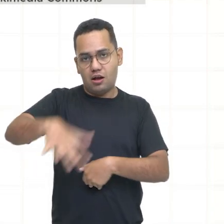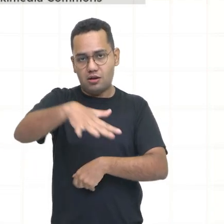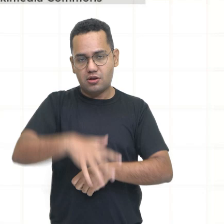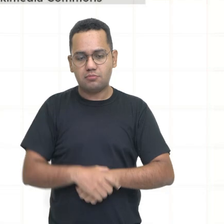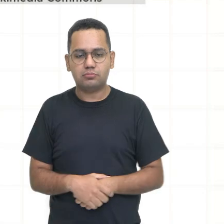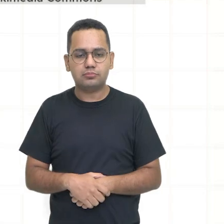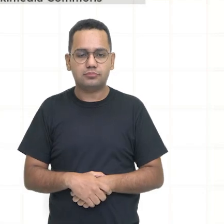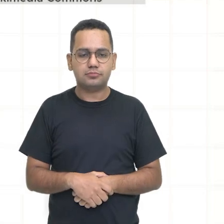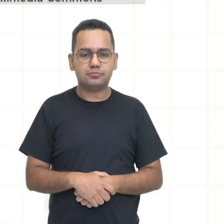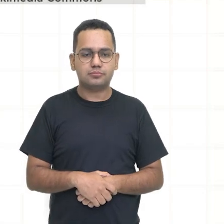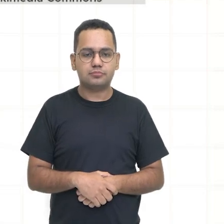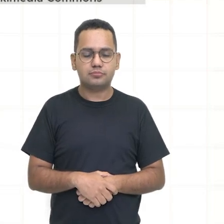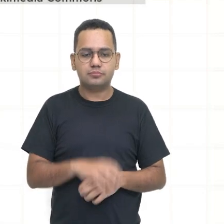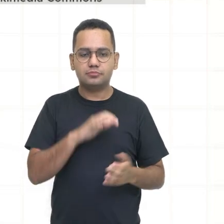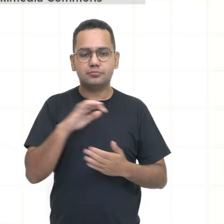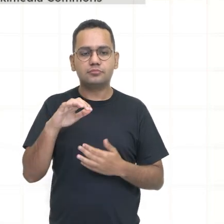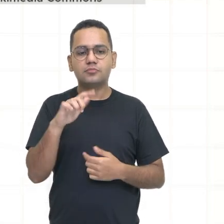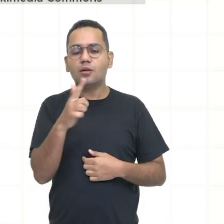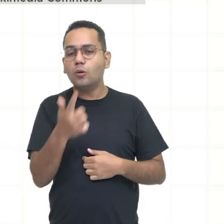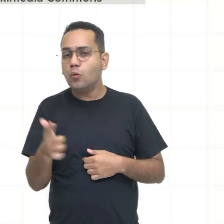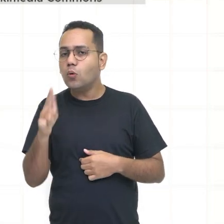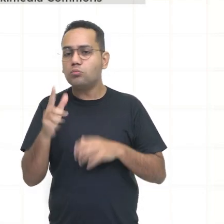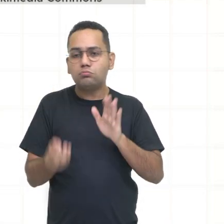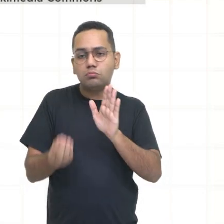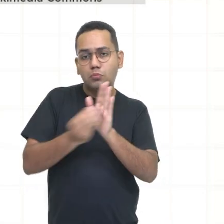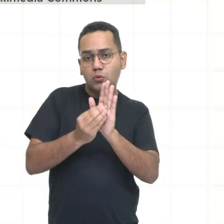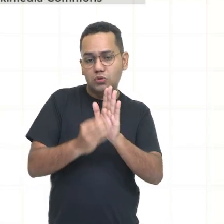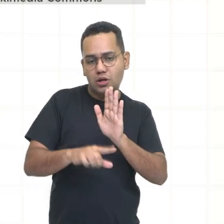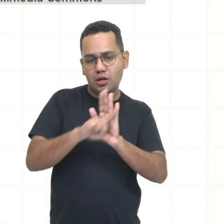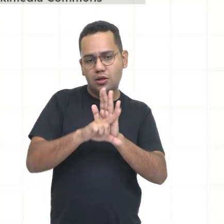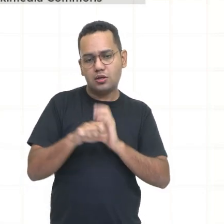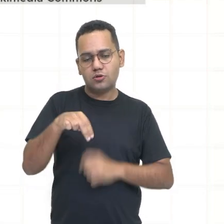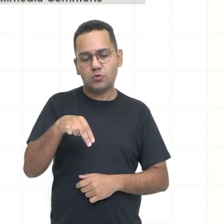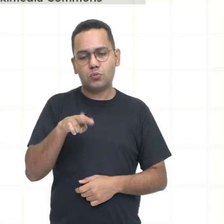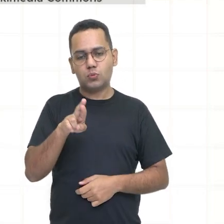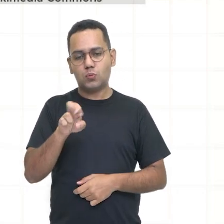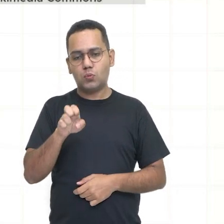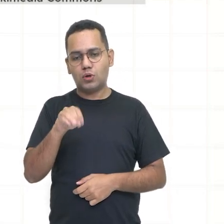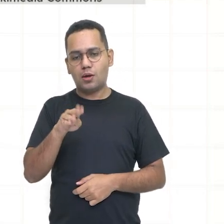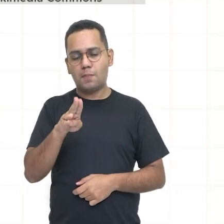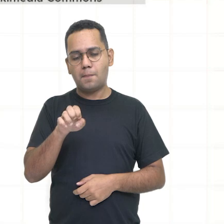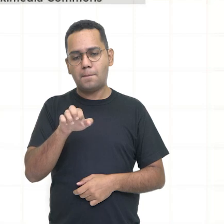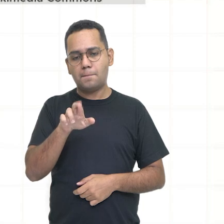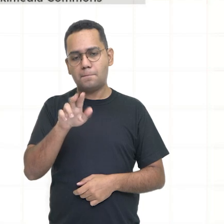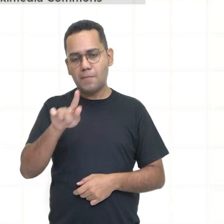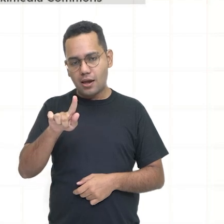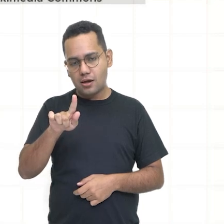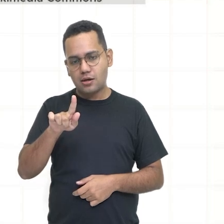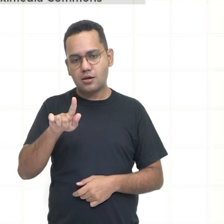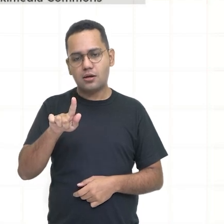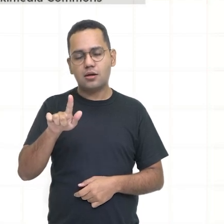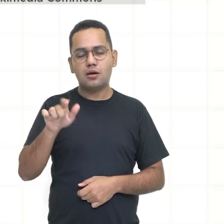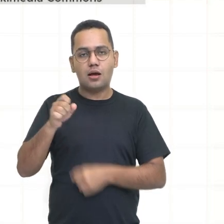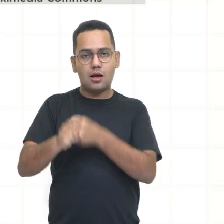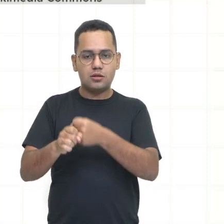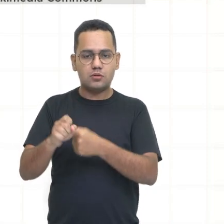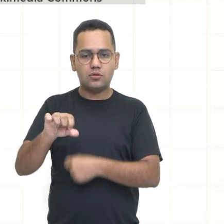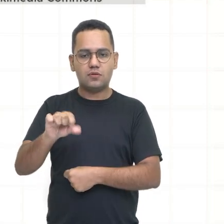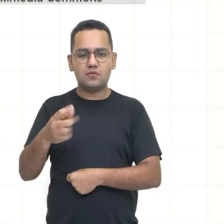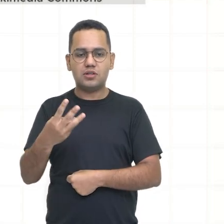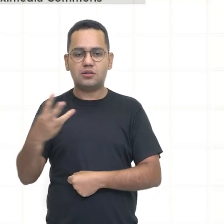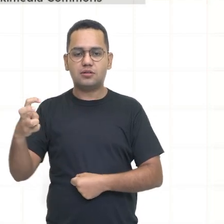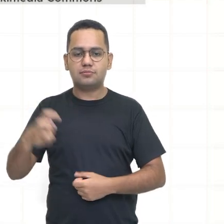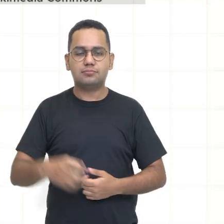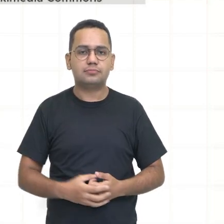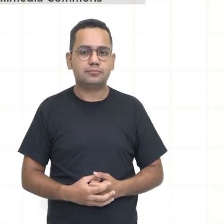a implementação das leis de Nuremberg em 1935. De acordo com essas leis, os judeus eles